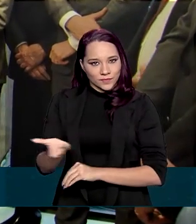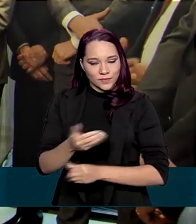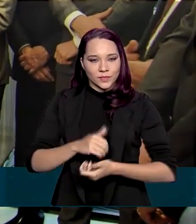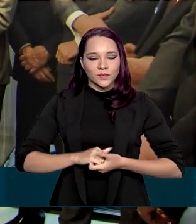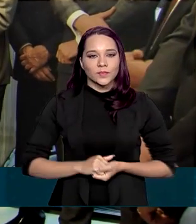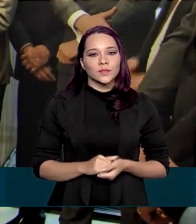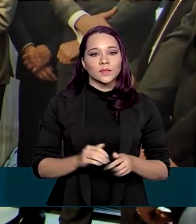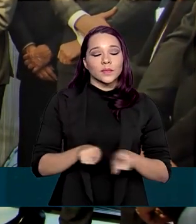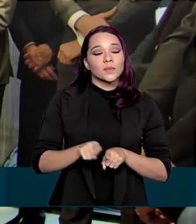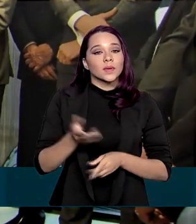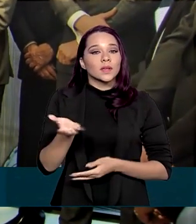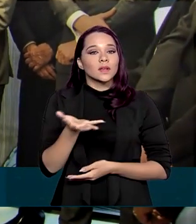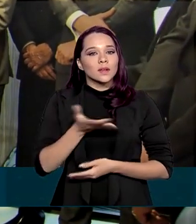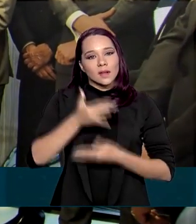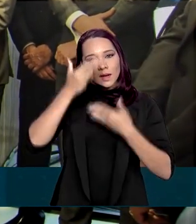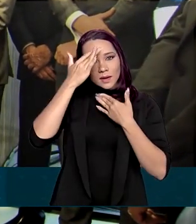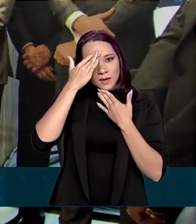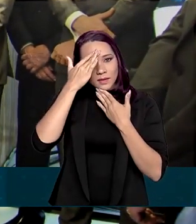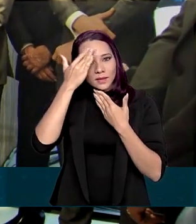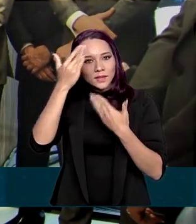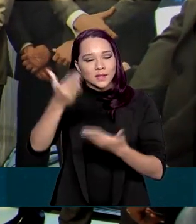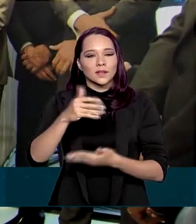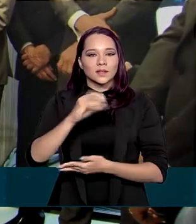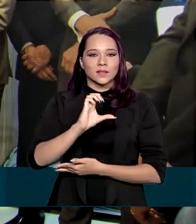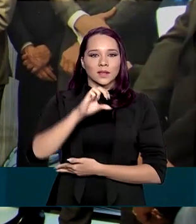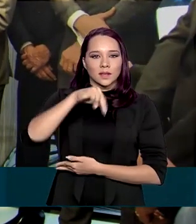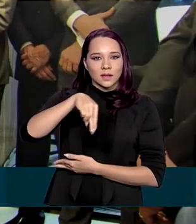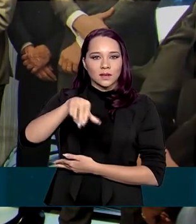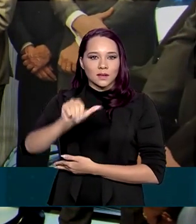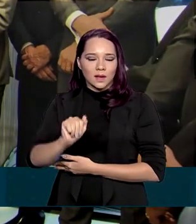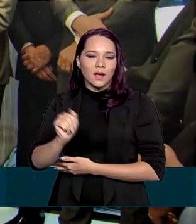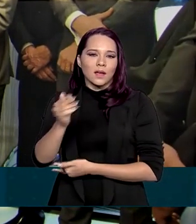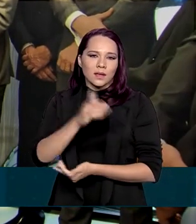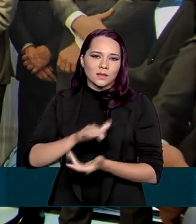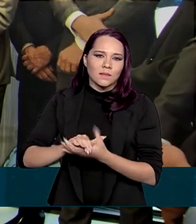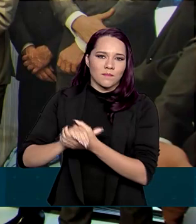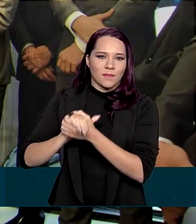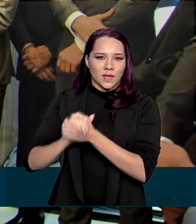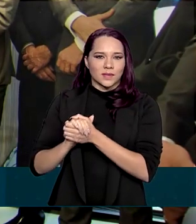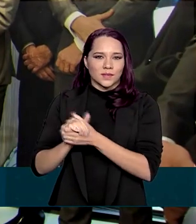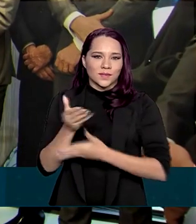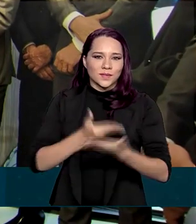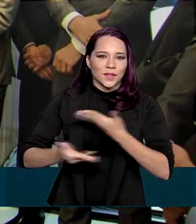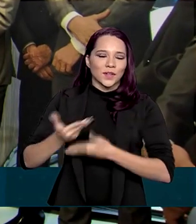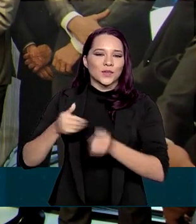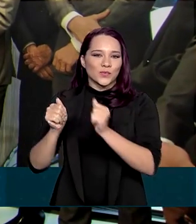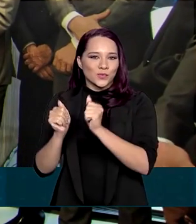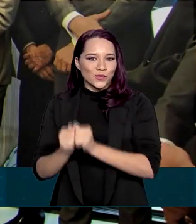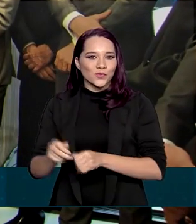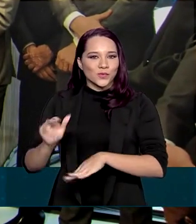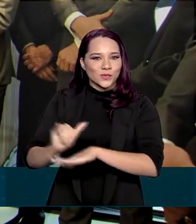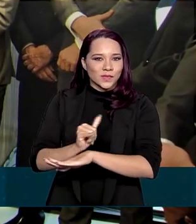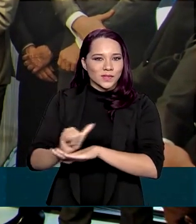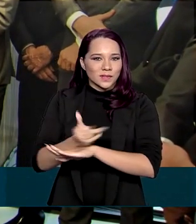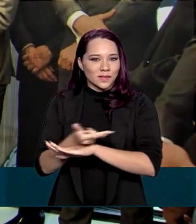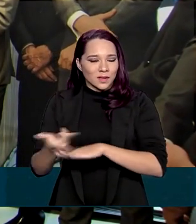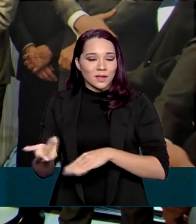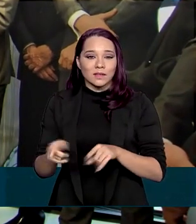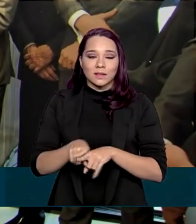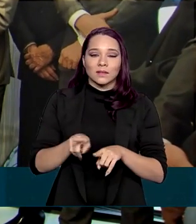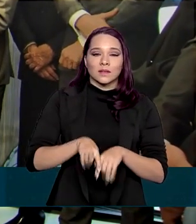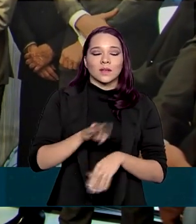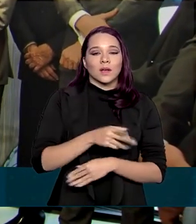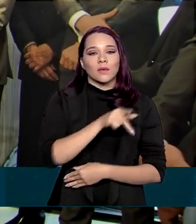Queria agradecer muito à CNA por essa parceria estratégica, e ao seu presidente